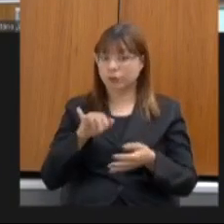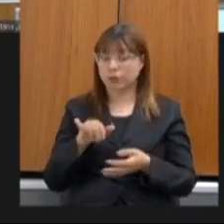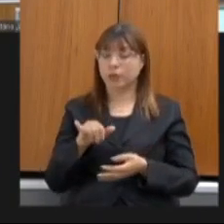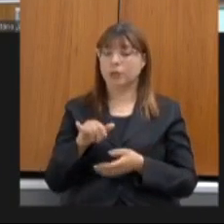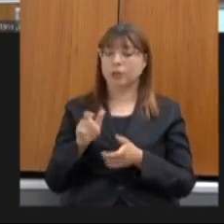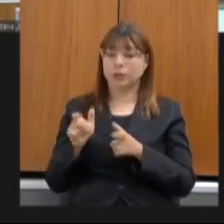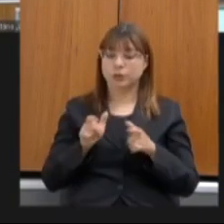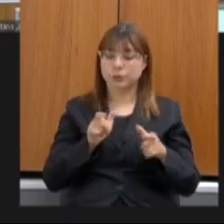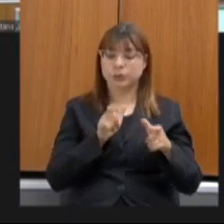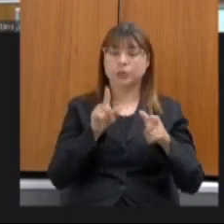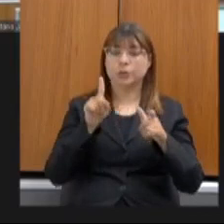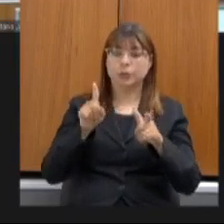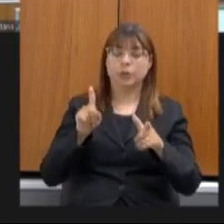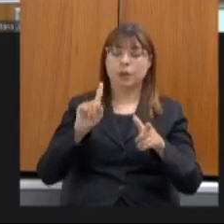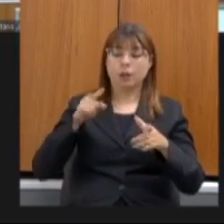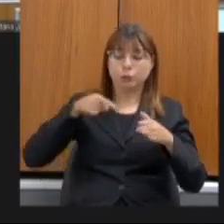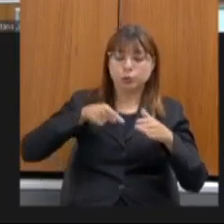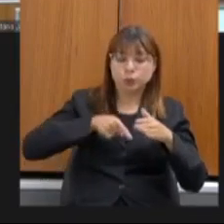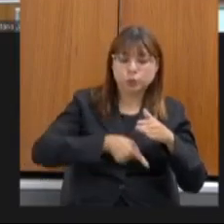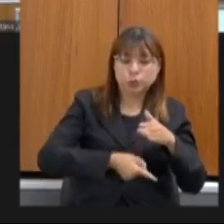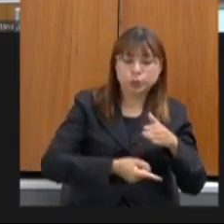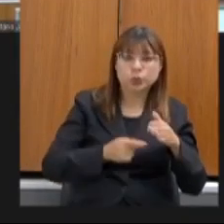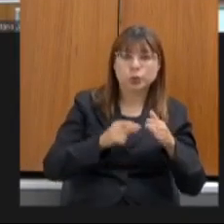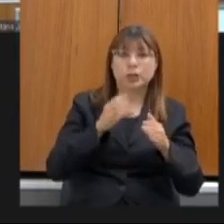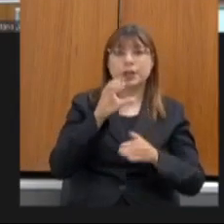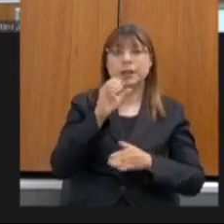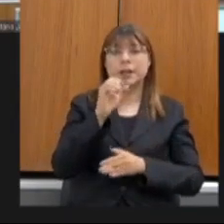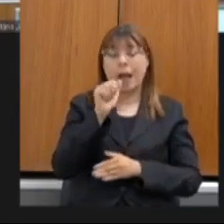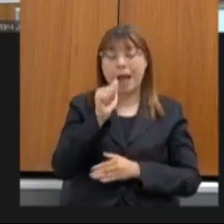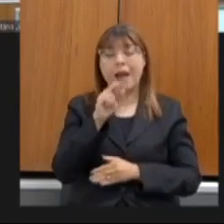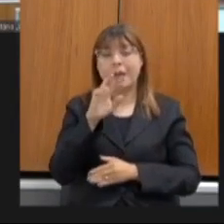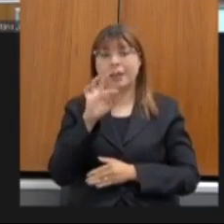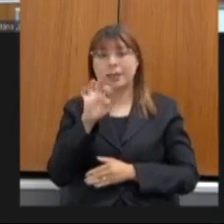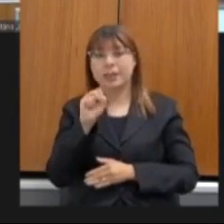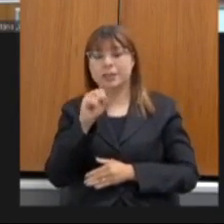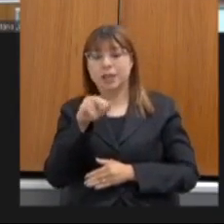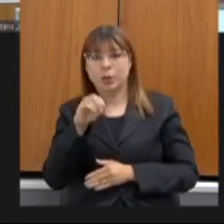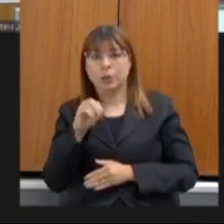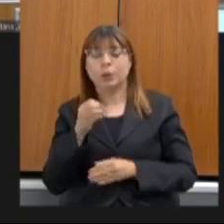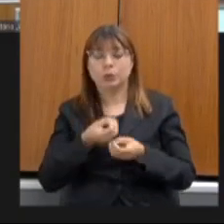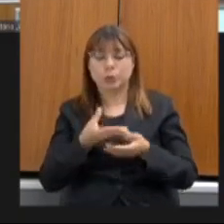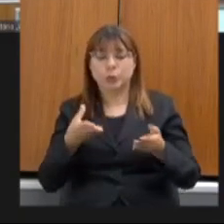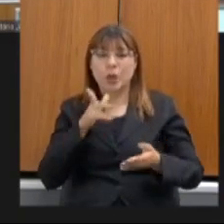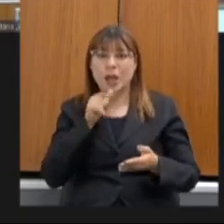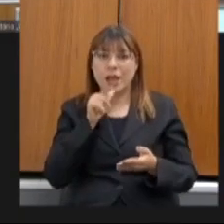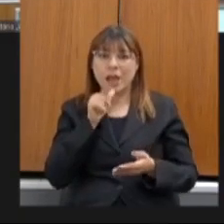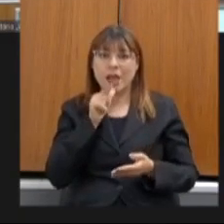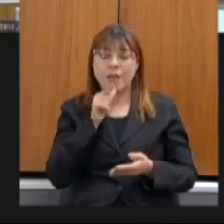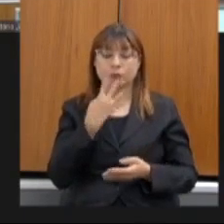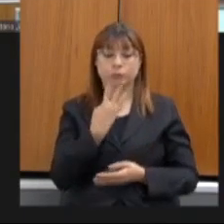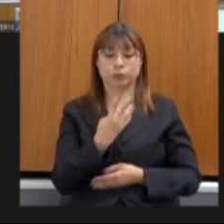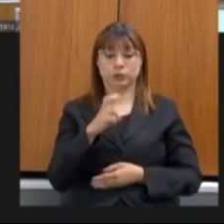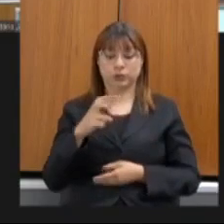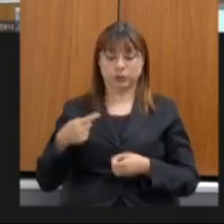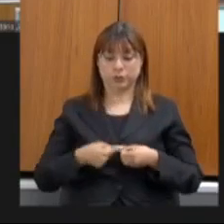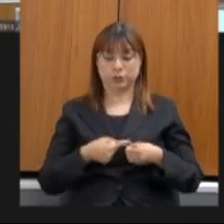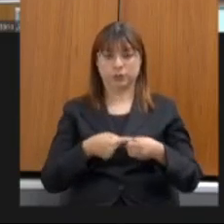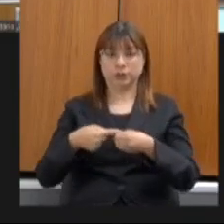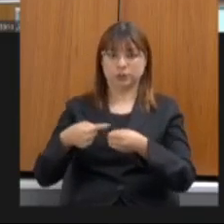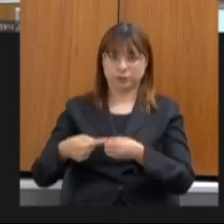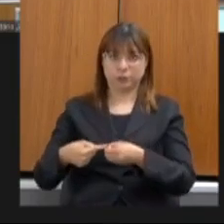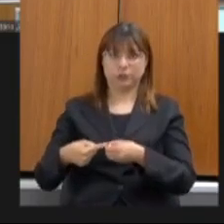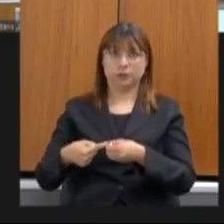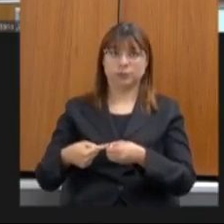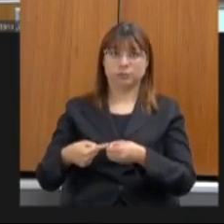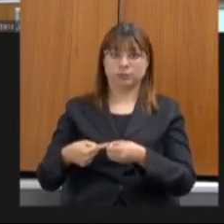poços artesianos né sistemas integrados de abastecimento de água em 45 municípios da